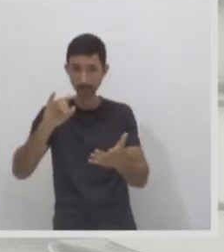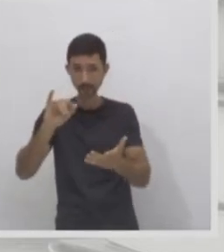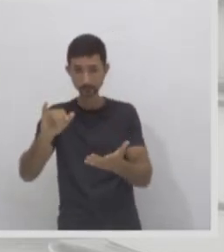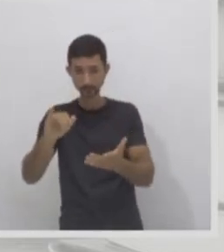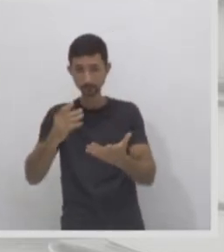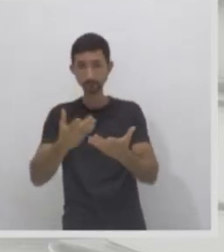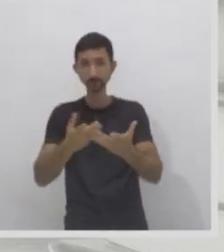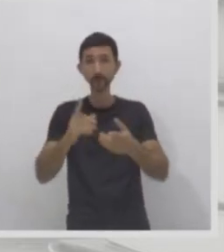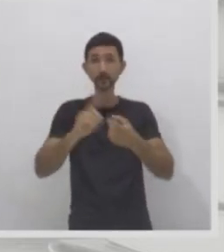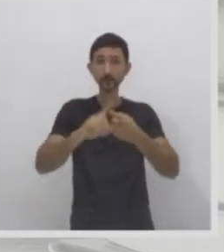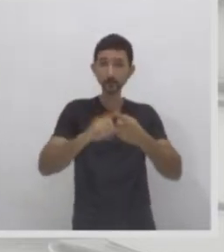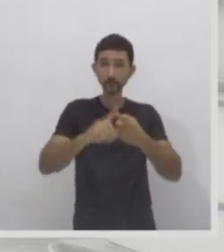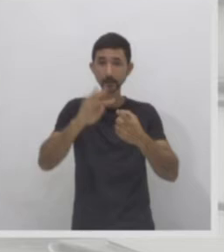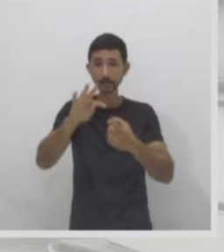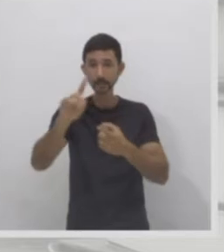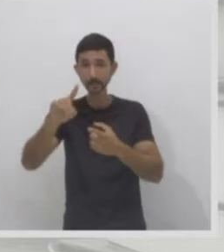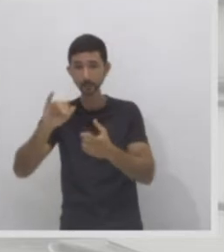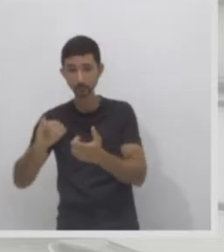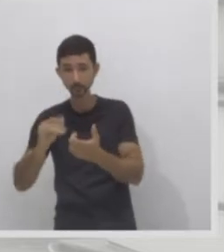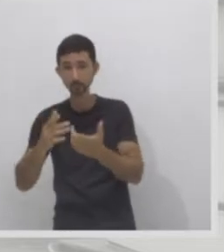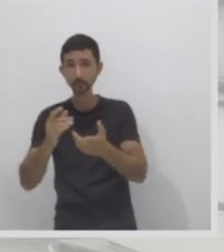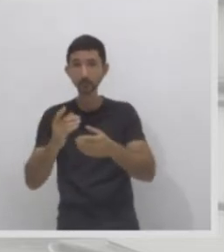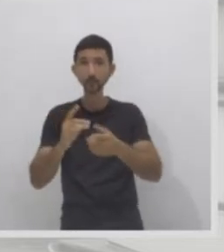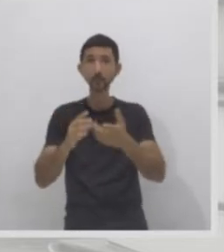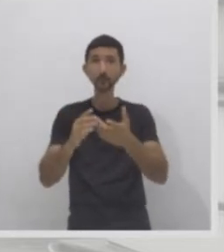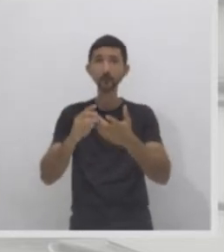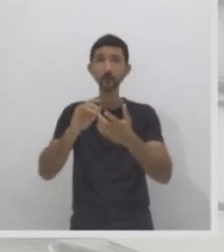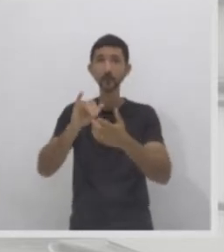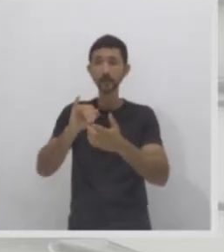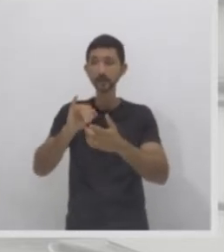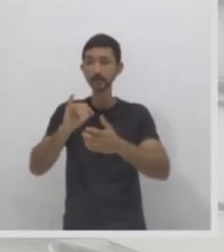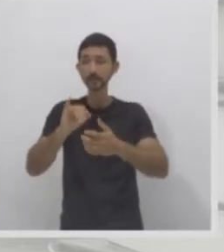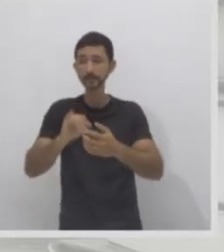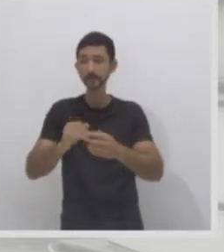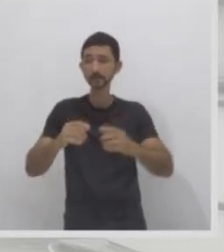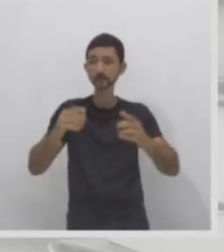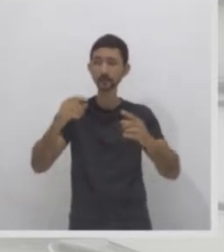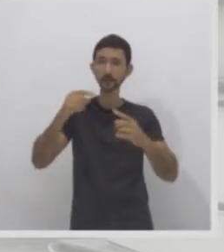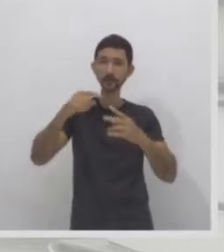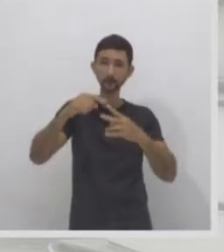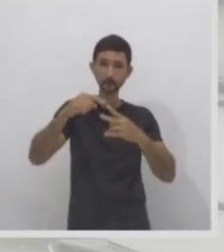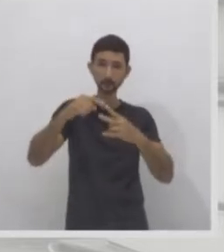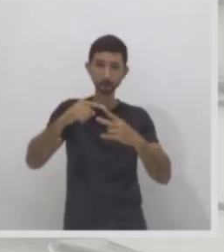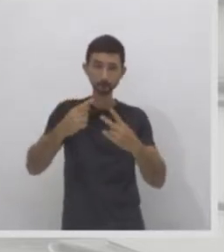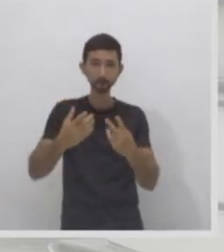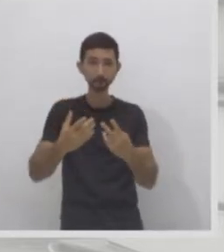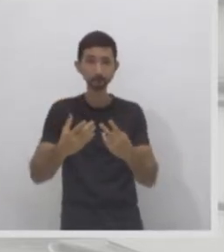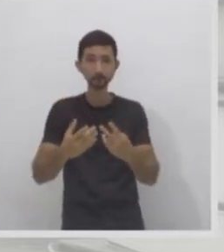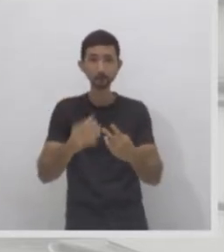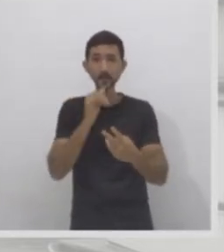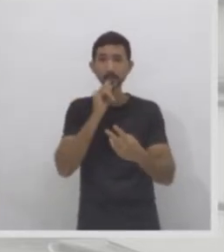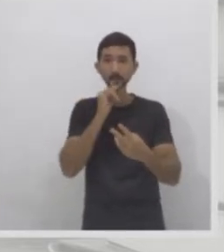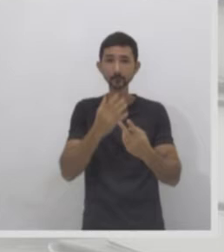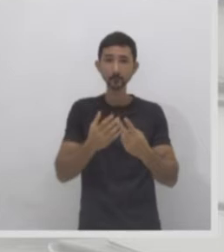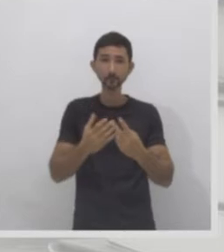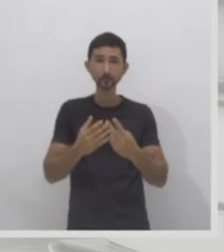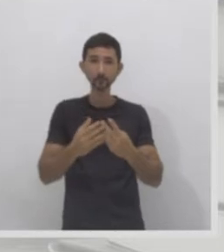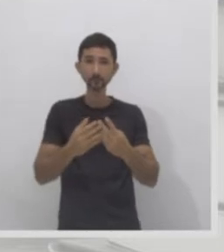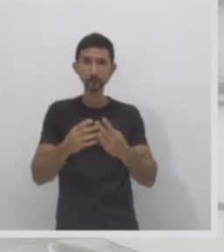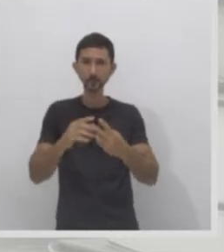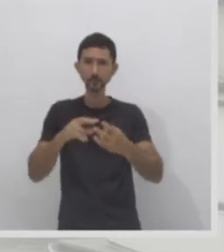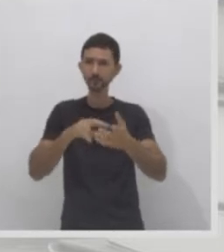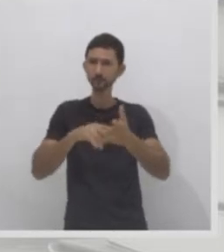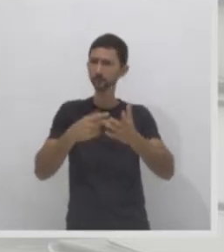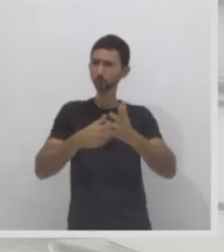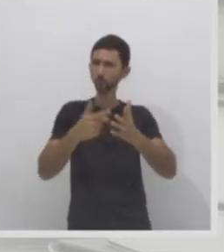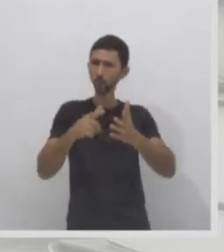complemento com ou sem preposição, e os intransitivos são aqueles que não precisam de complemento. Os não significativos